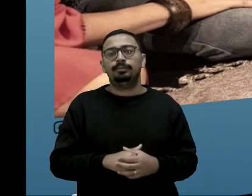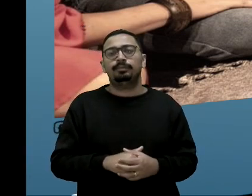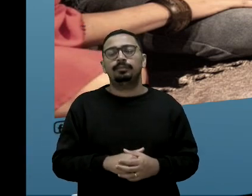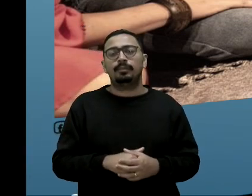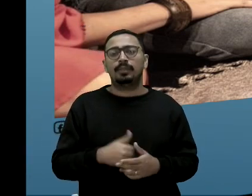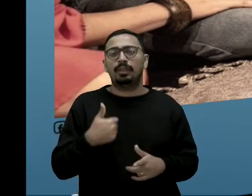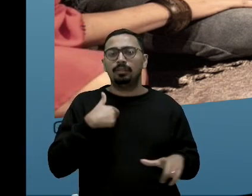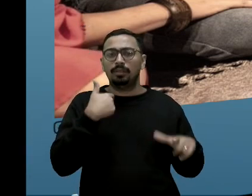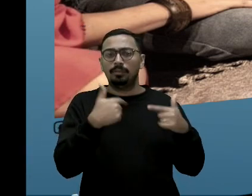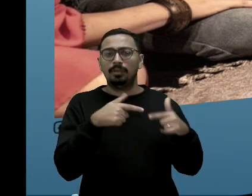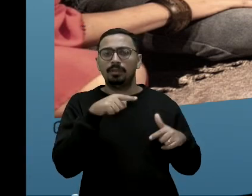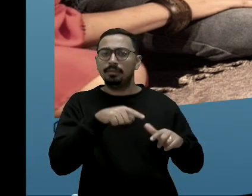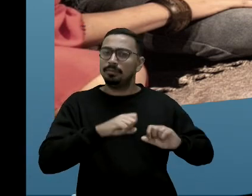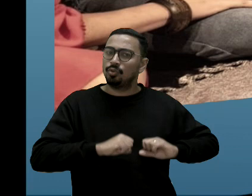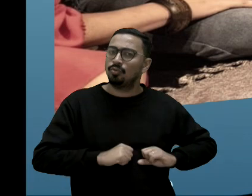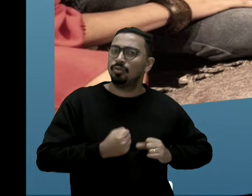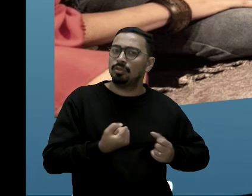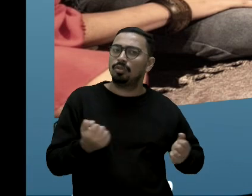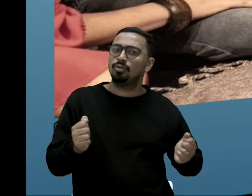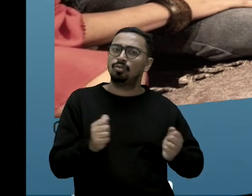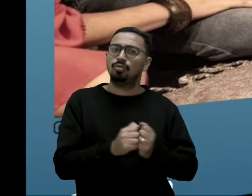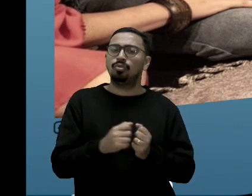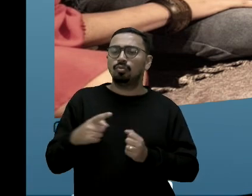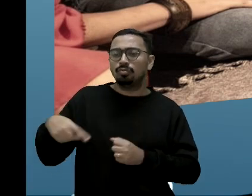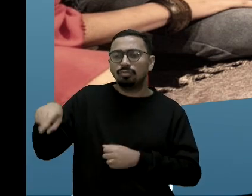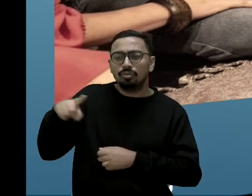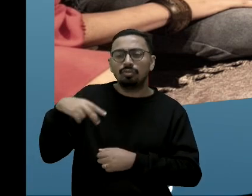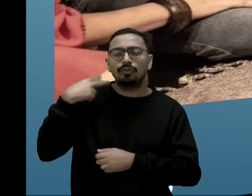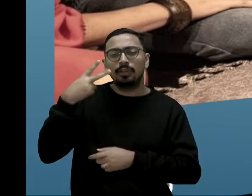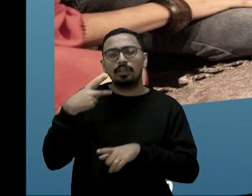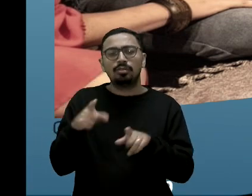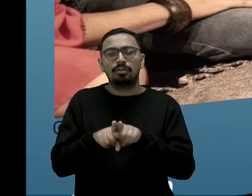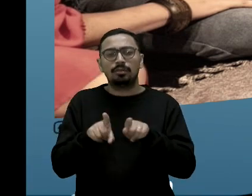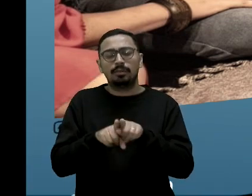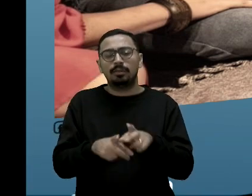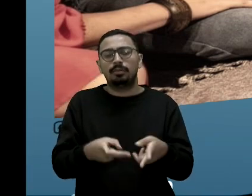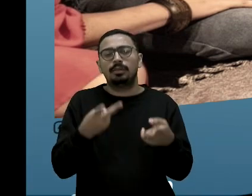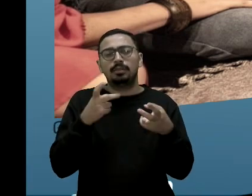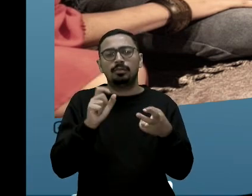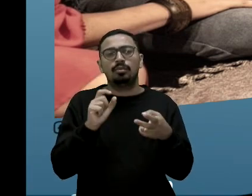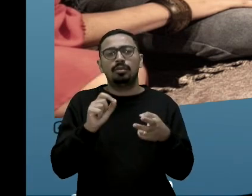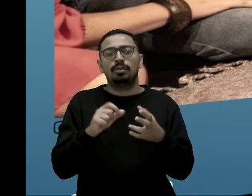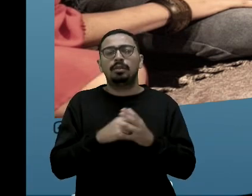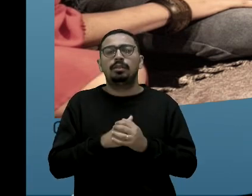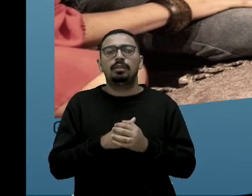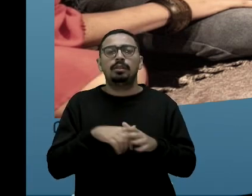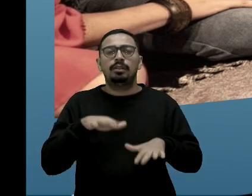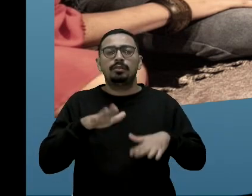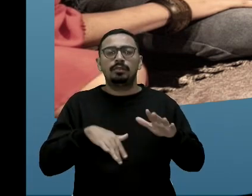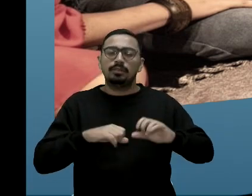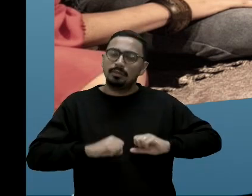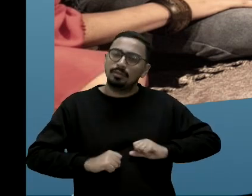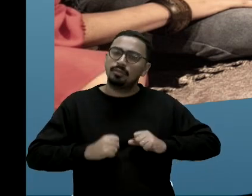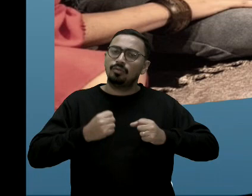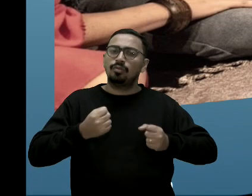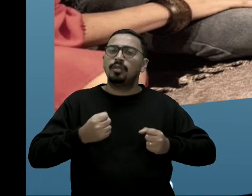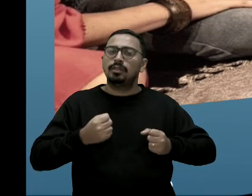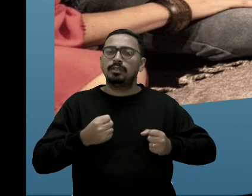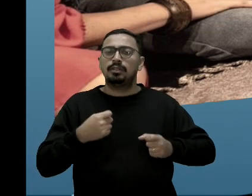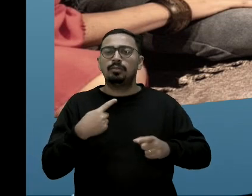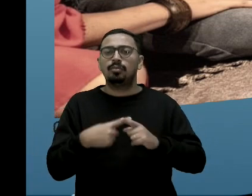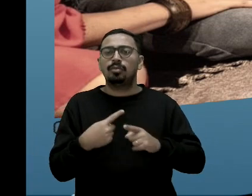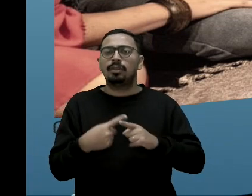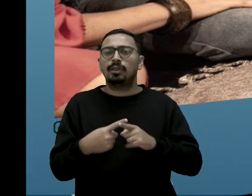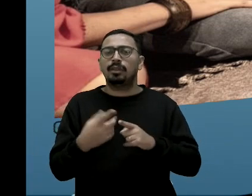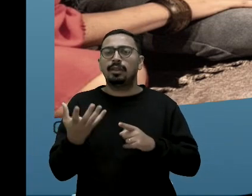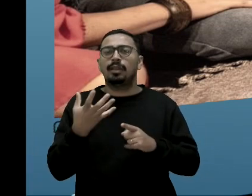trabalhado muito para isso, juntamente com os demais colegas. É notório que a gente, às vezes, se empenha um pouco mais, mas não é para